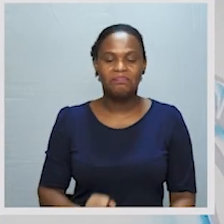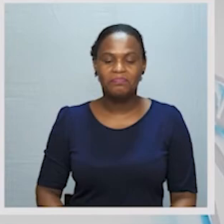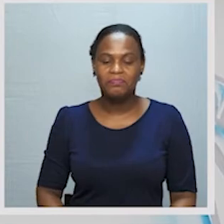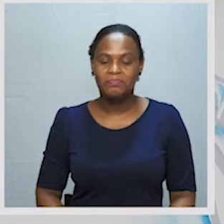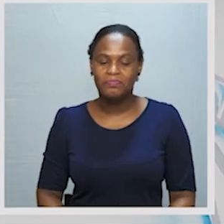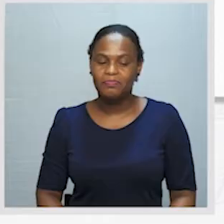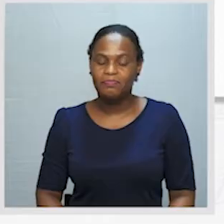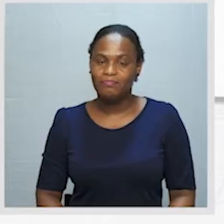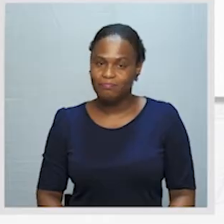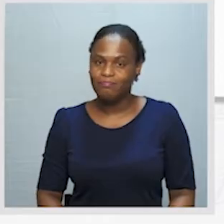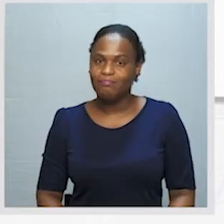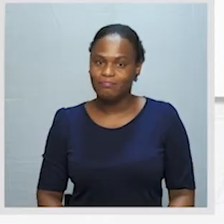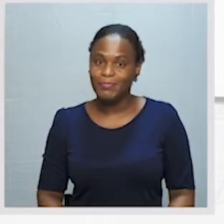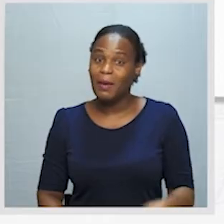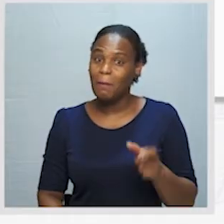B.